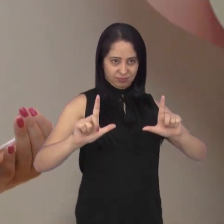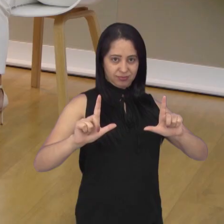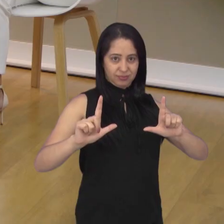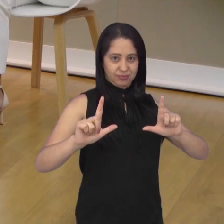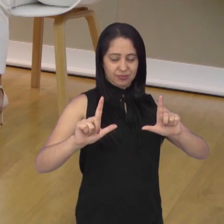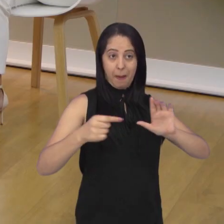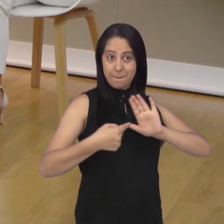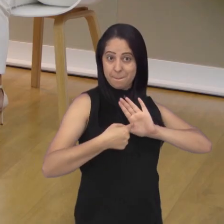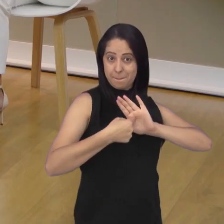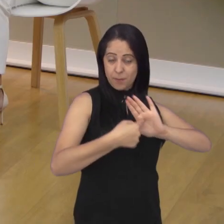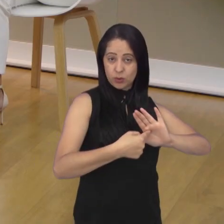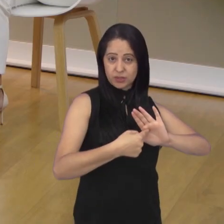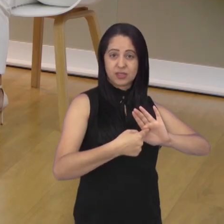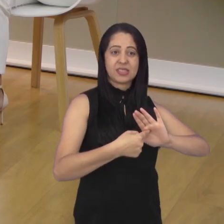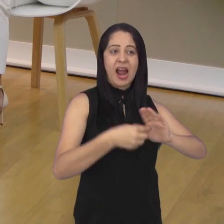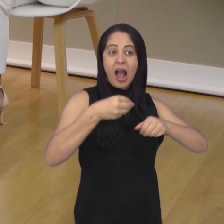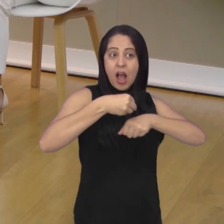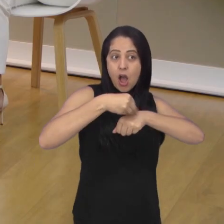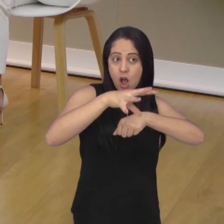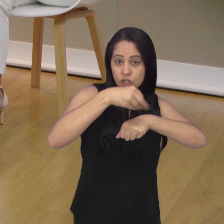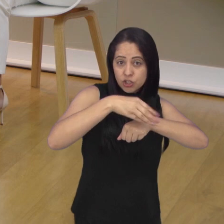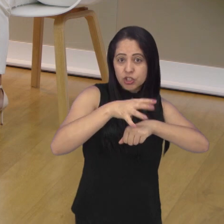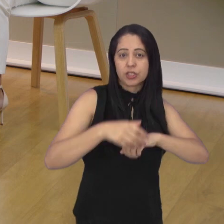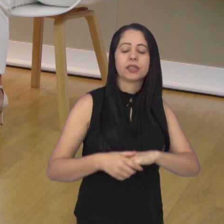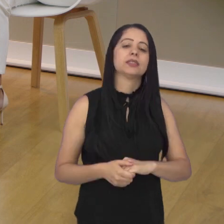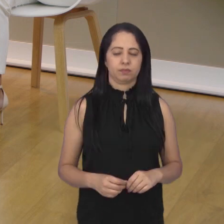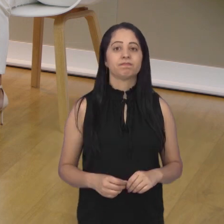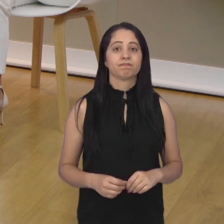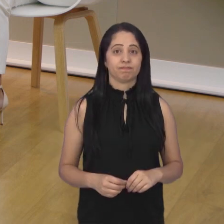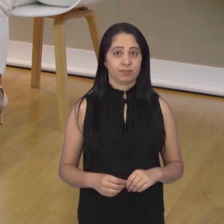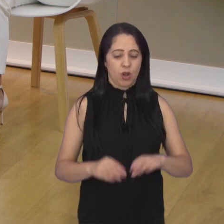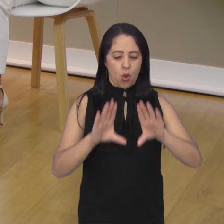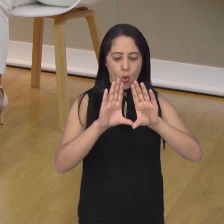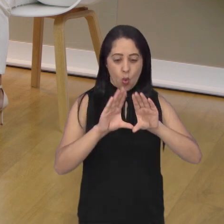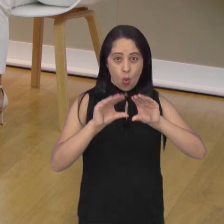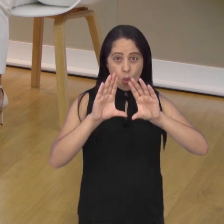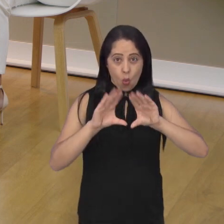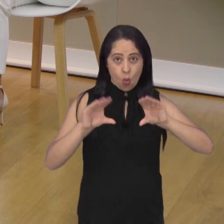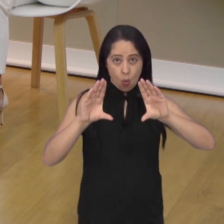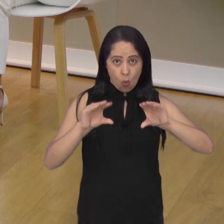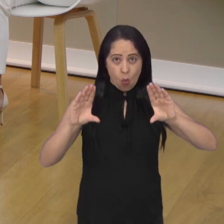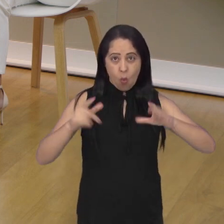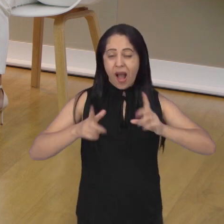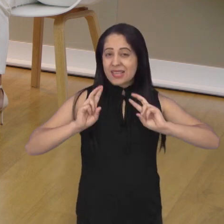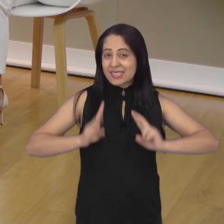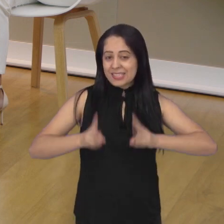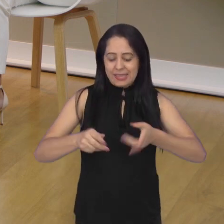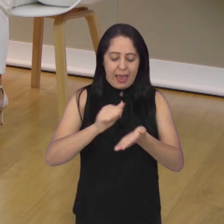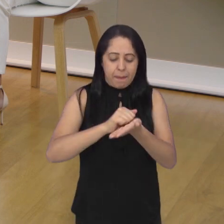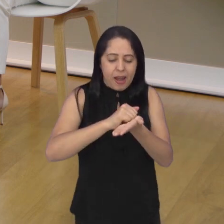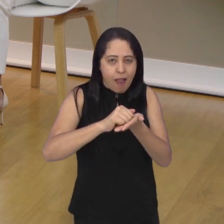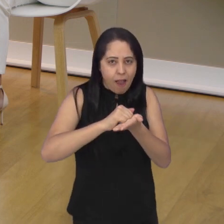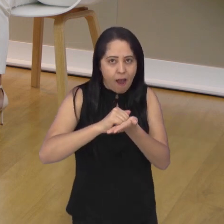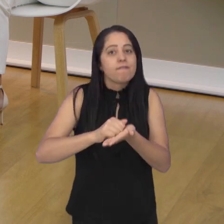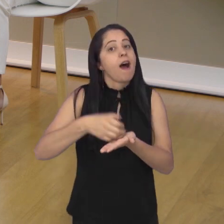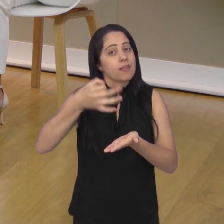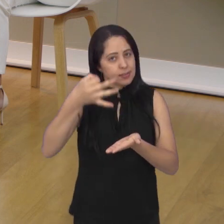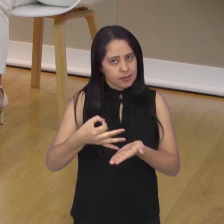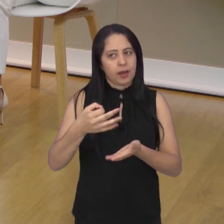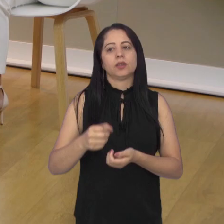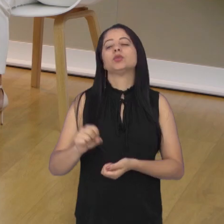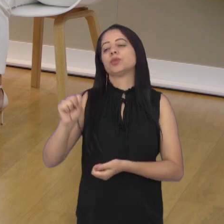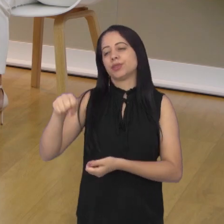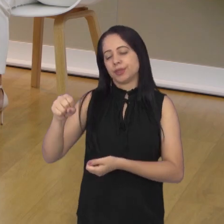quadro aqui com a ajuda da doutora, com algumas dicas, olha lá, medidas preventivas contra alergias